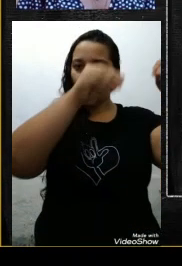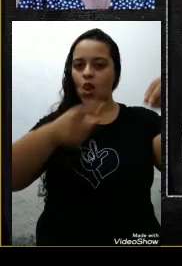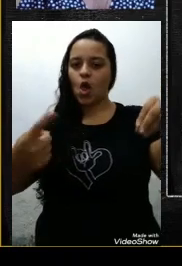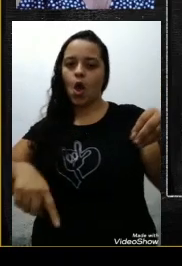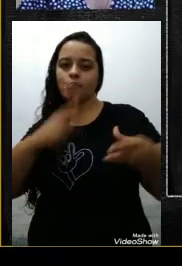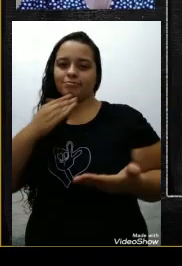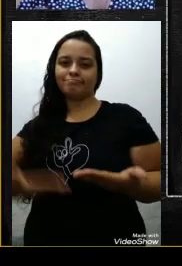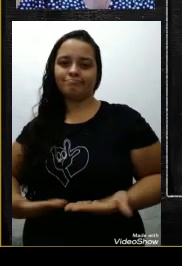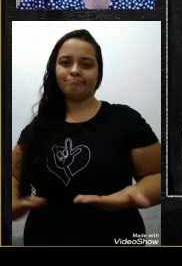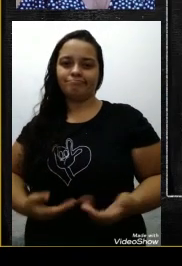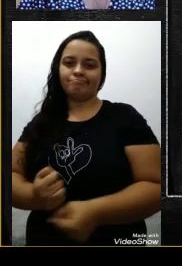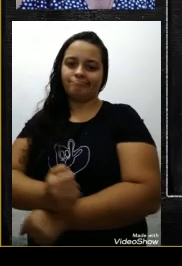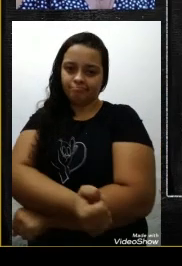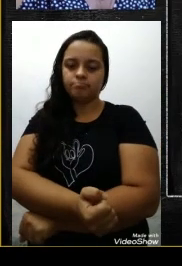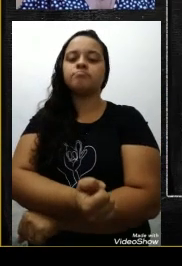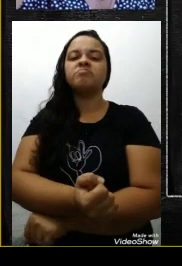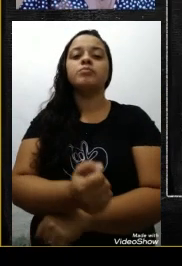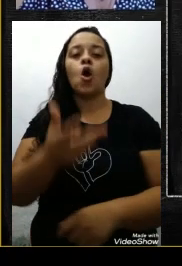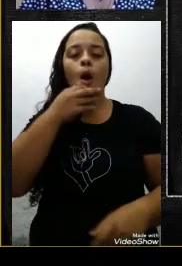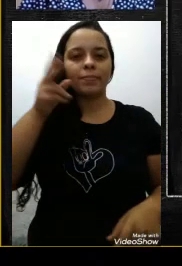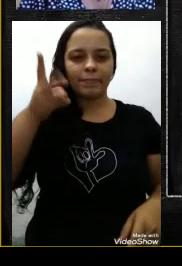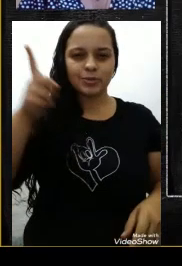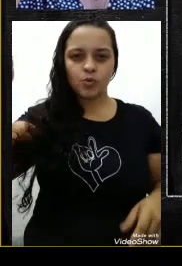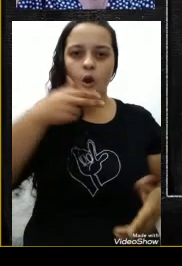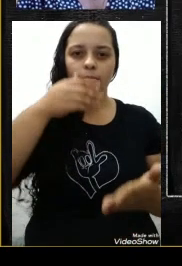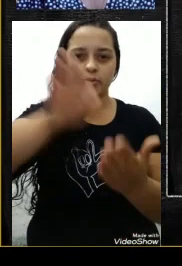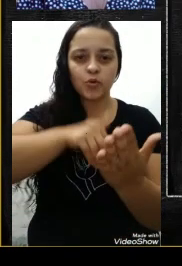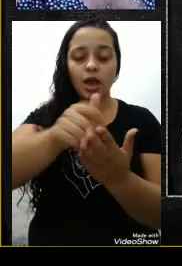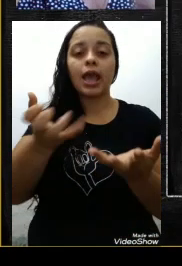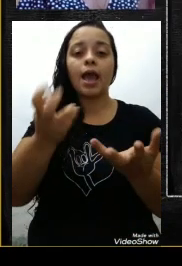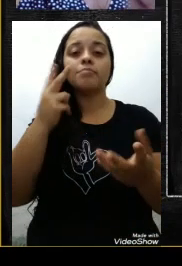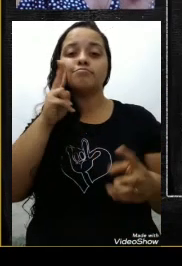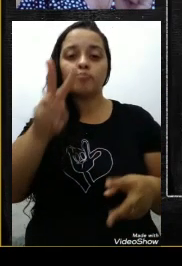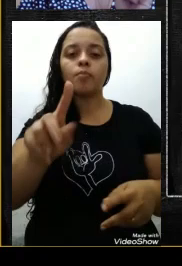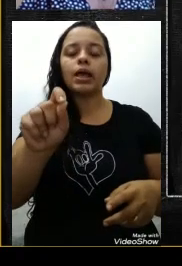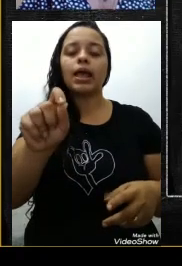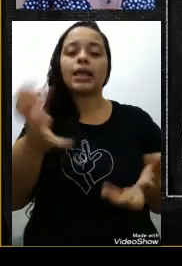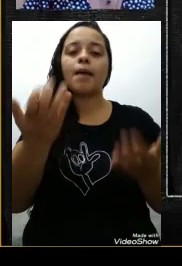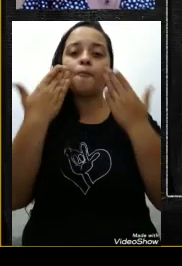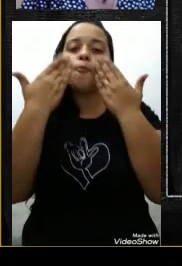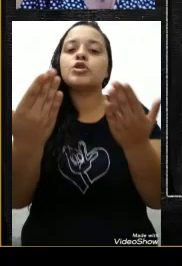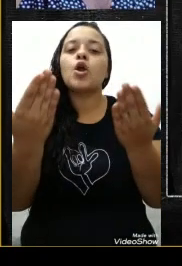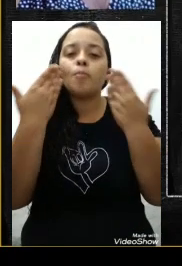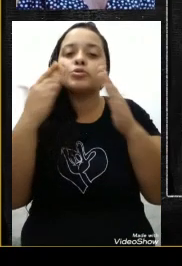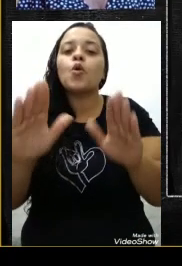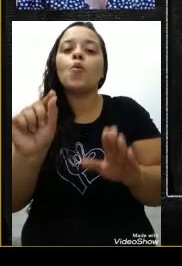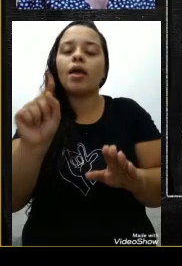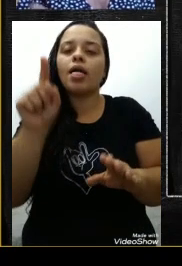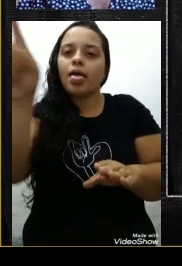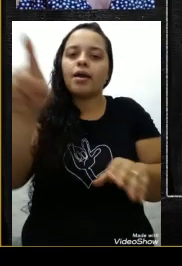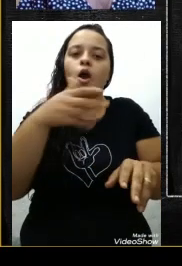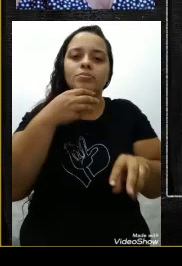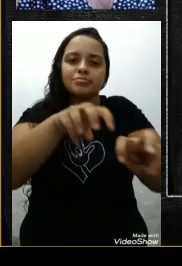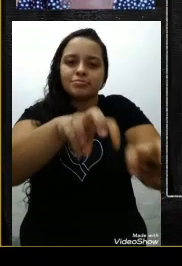o autor, ele quis mostrar aí nesse quadro os recursos, a tecnologia que foi utilizada